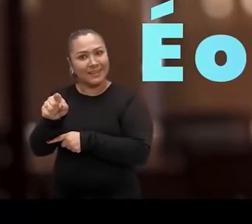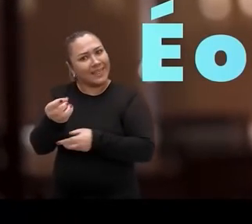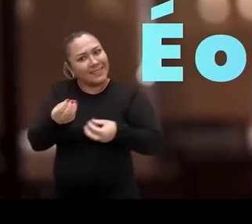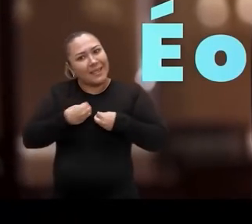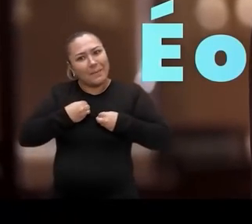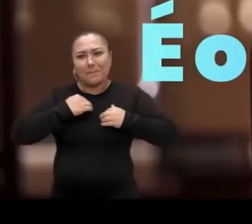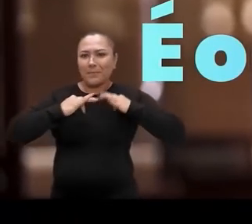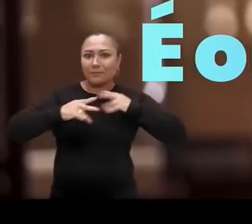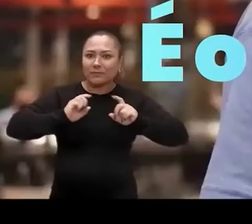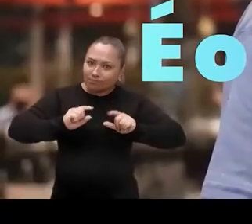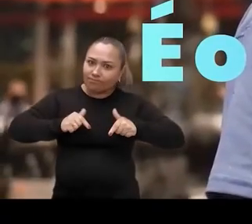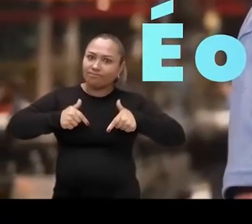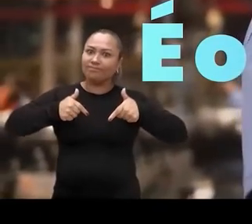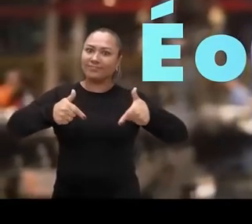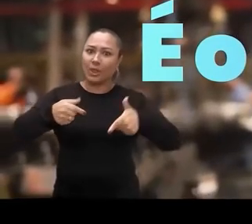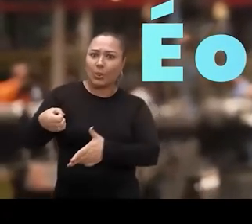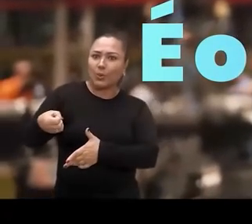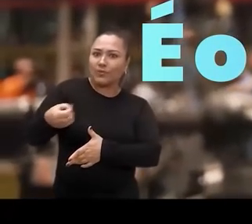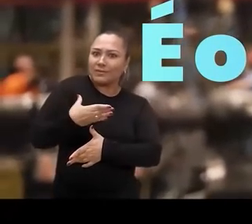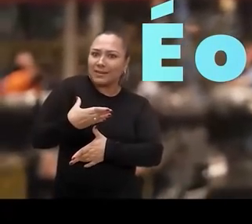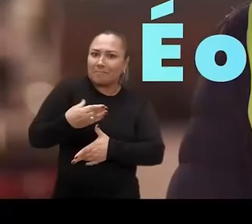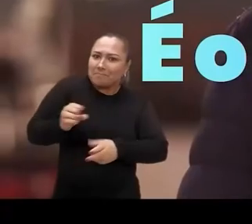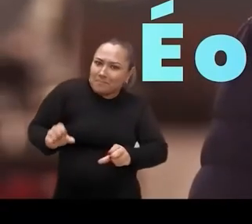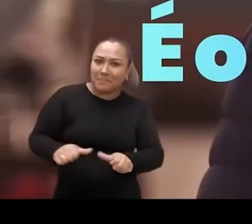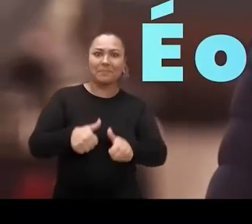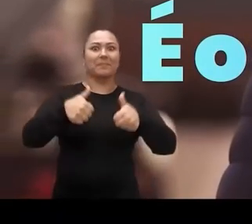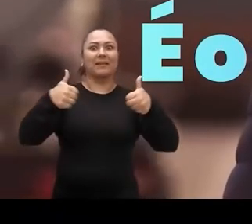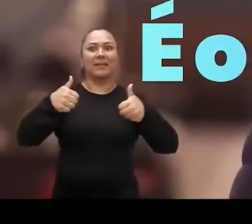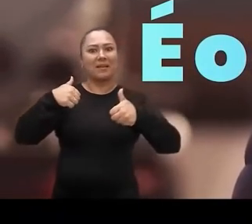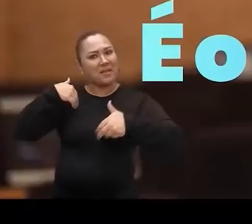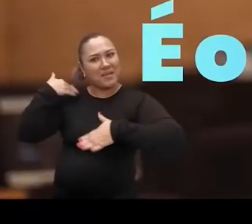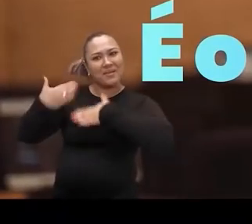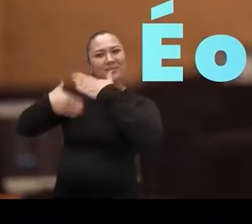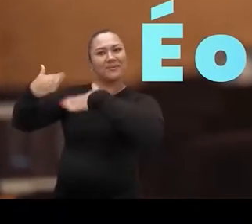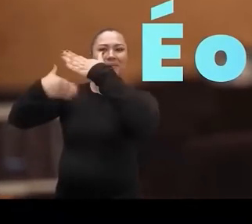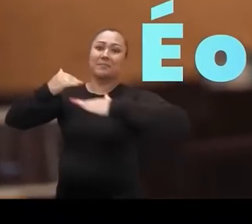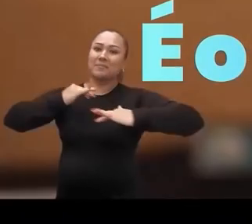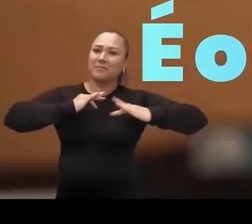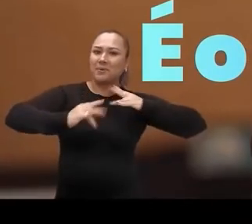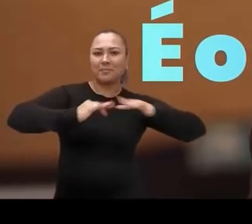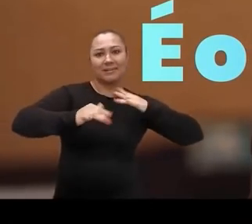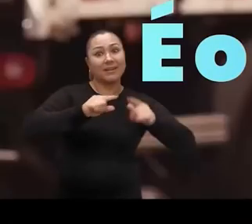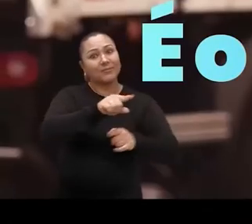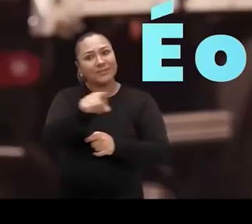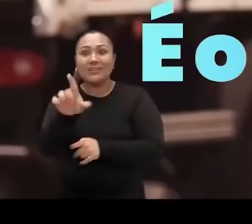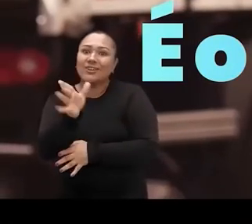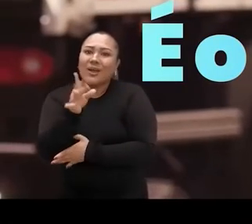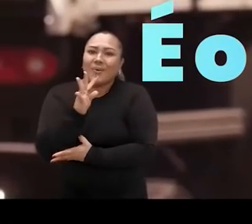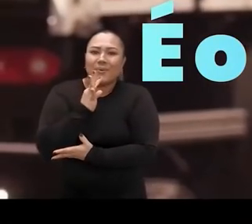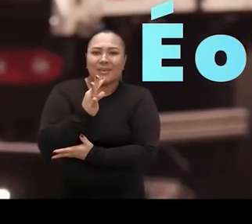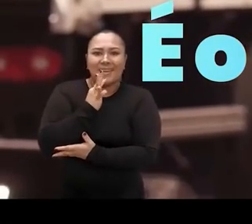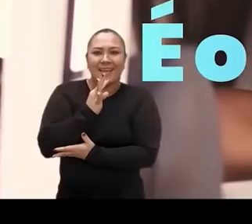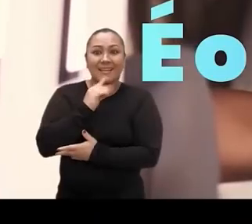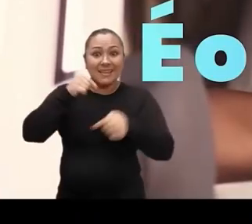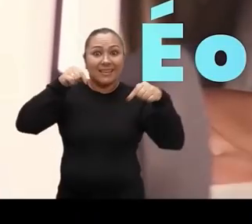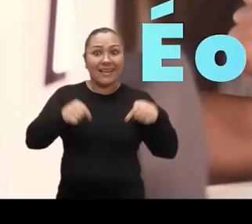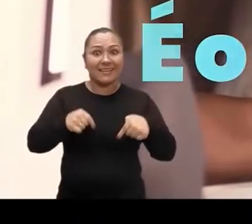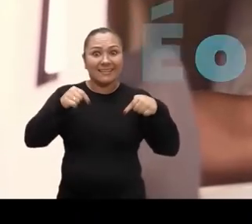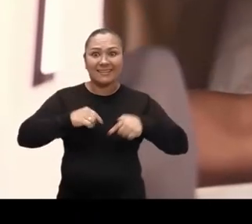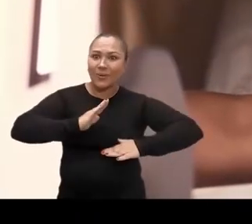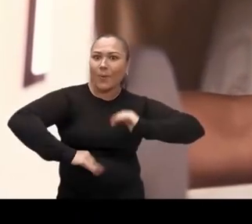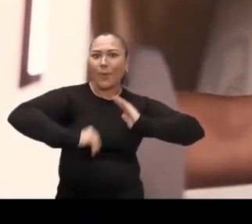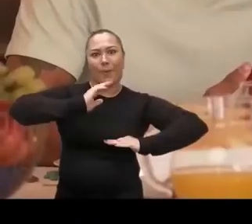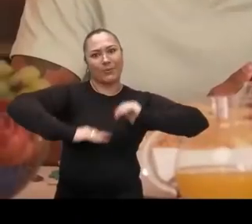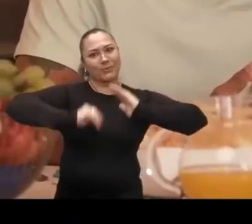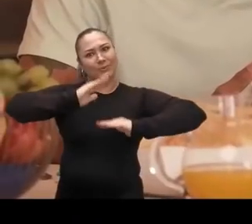é o que nos move. Com dedicação para inovar, aperfeiçoar e evoluir a mobilidade que você já conhece e